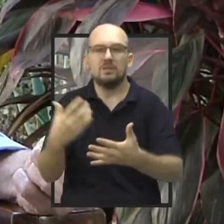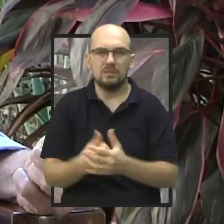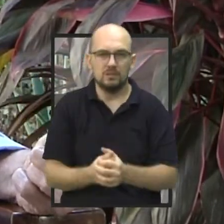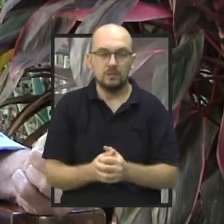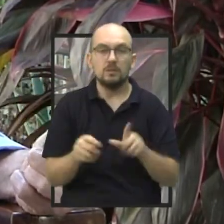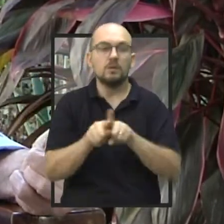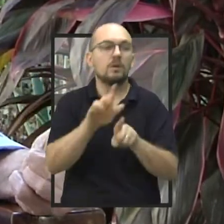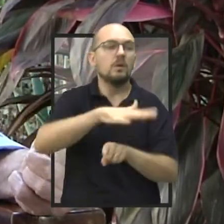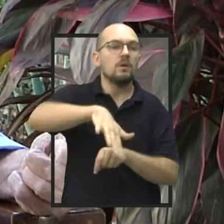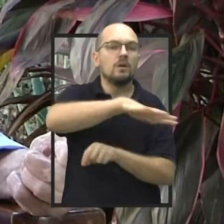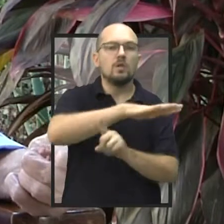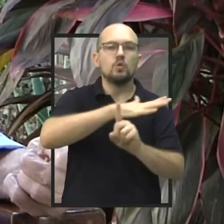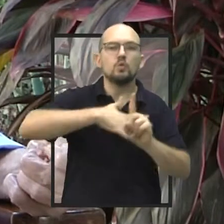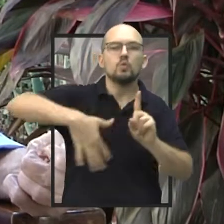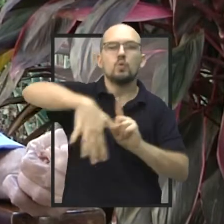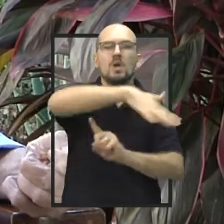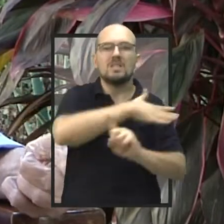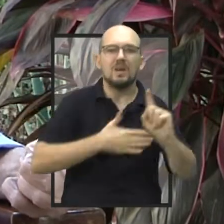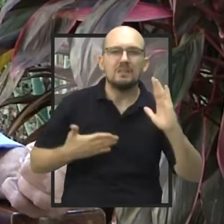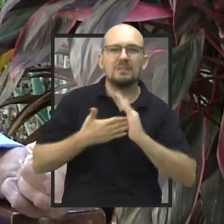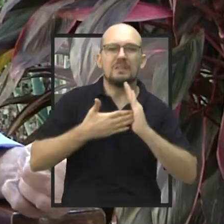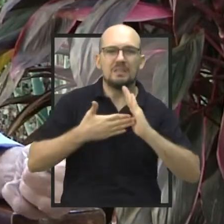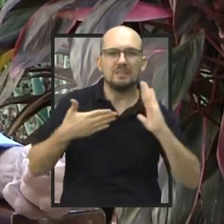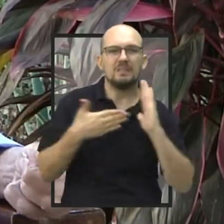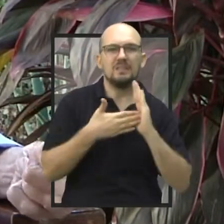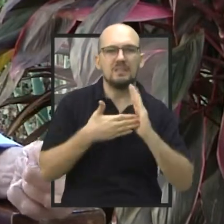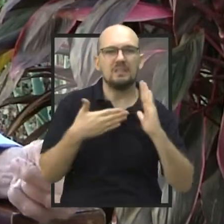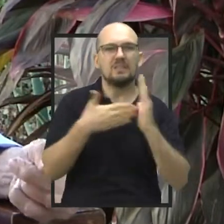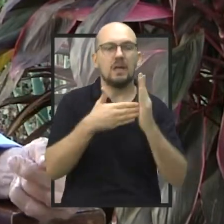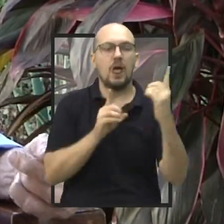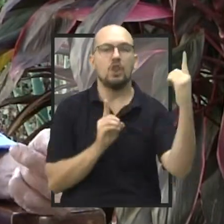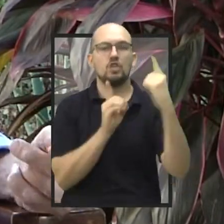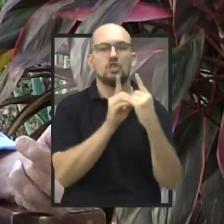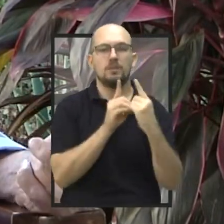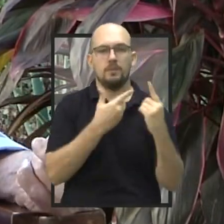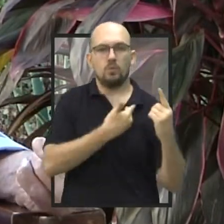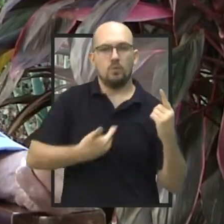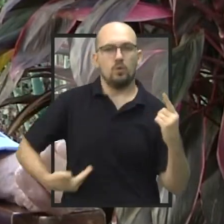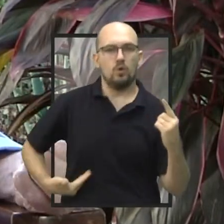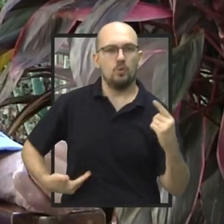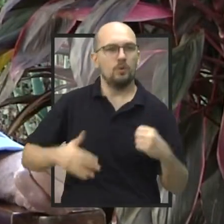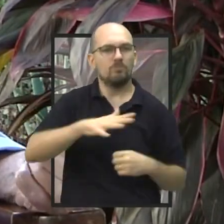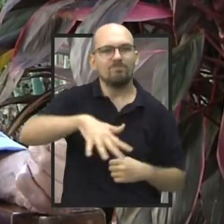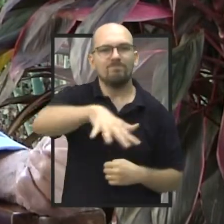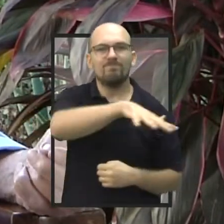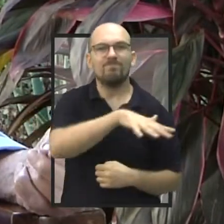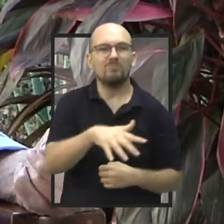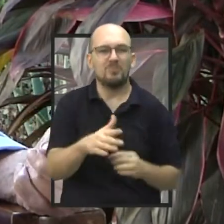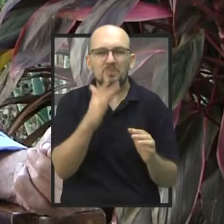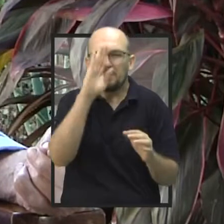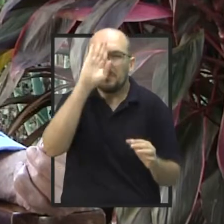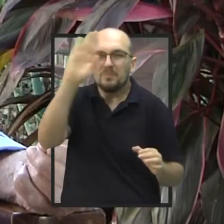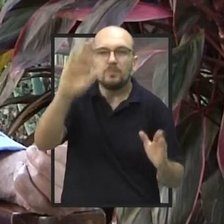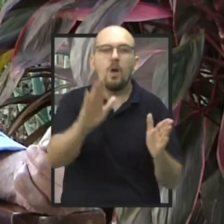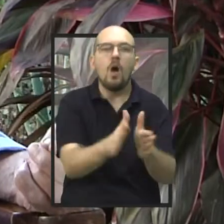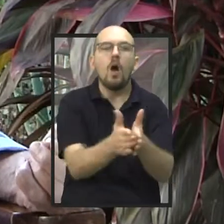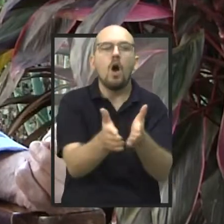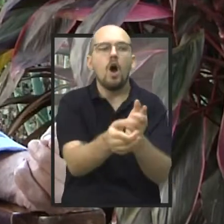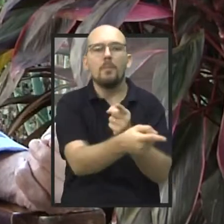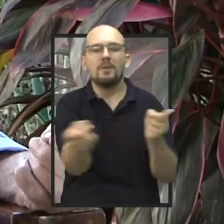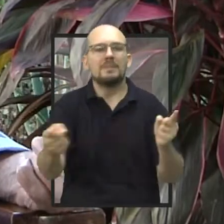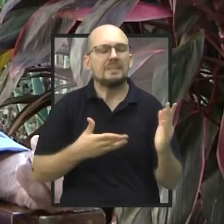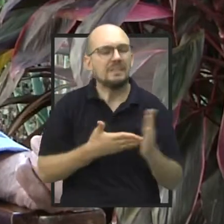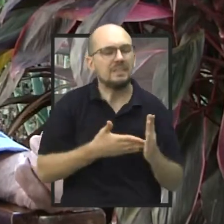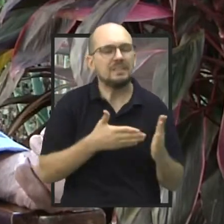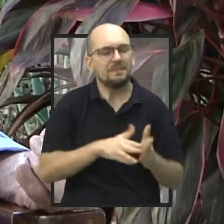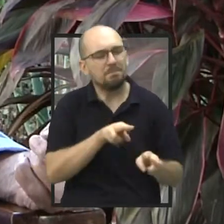parte social no atendimento público dessa população mais carente.